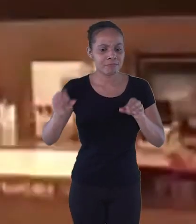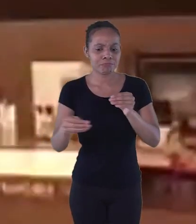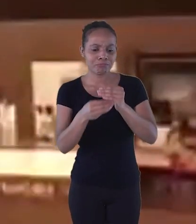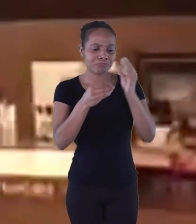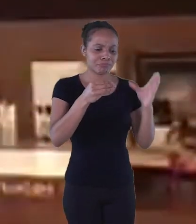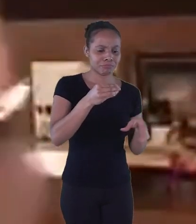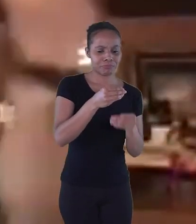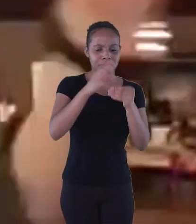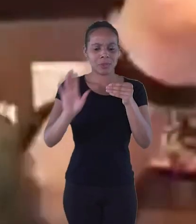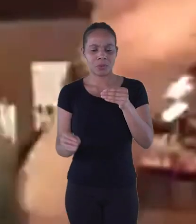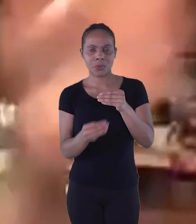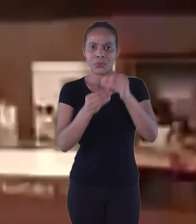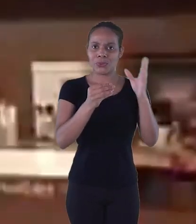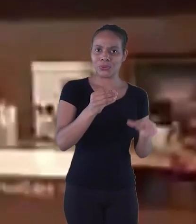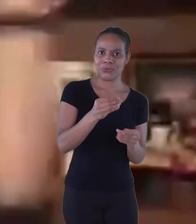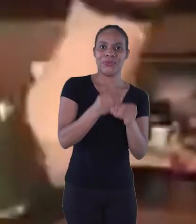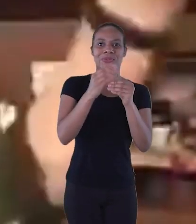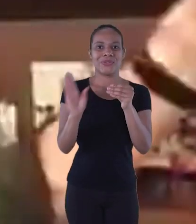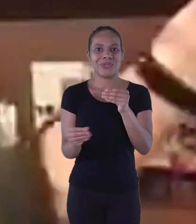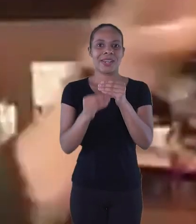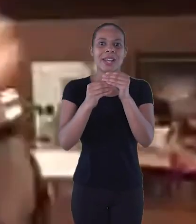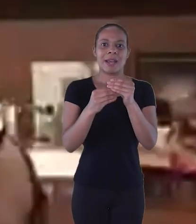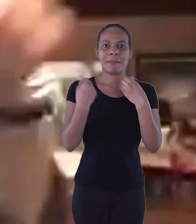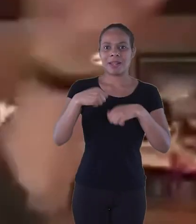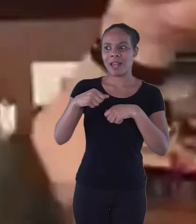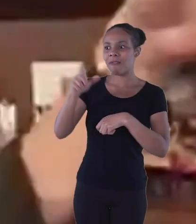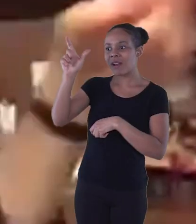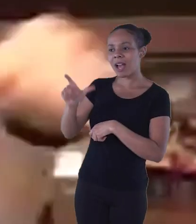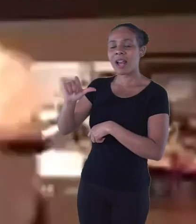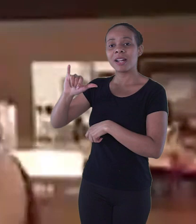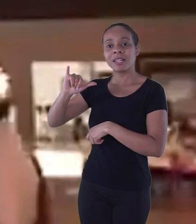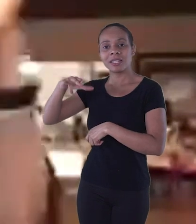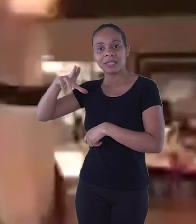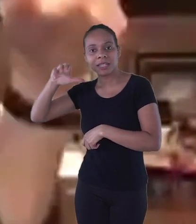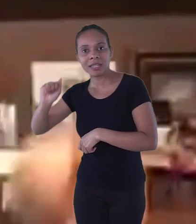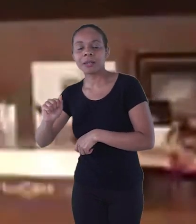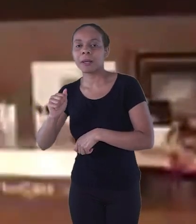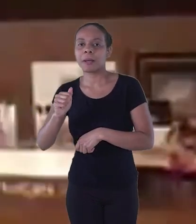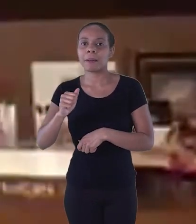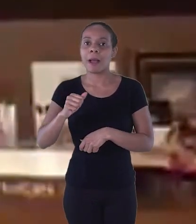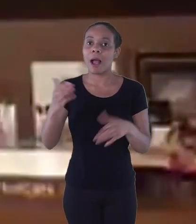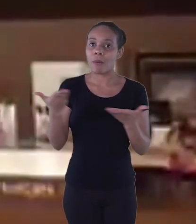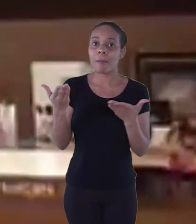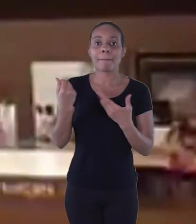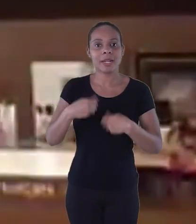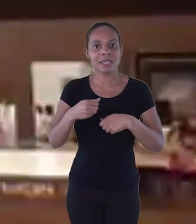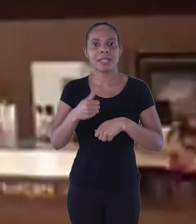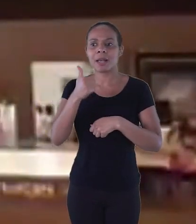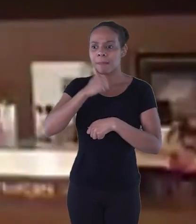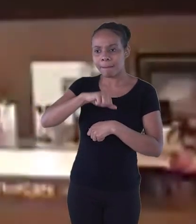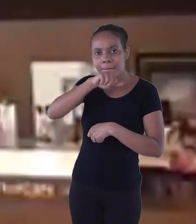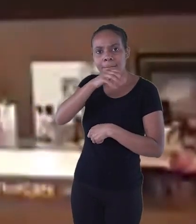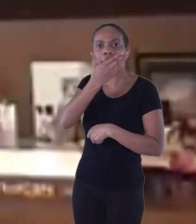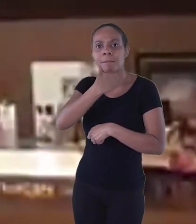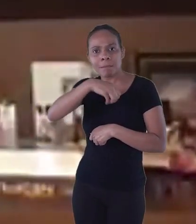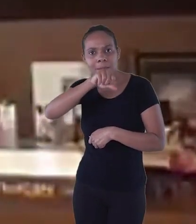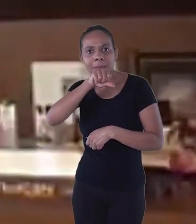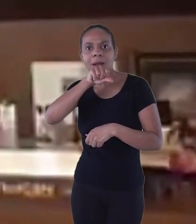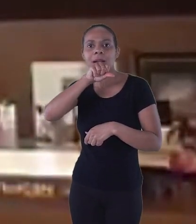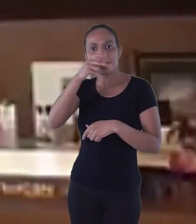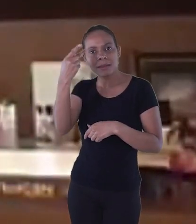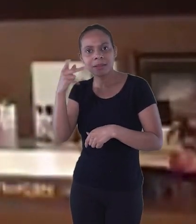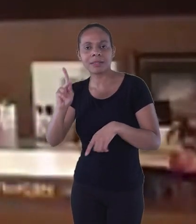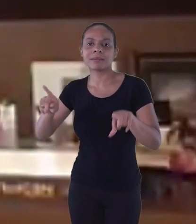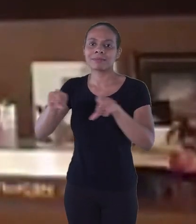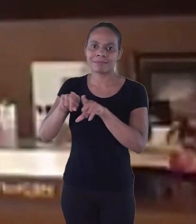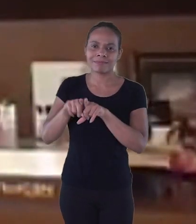Lima Barreto, a mãe do Lima e o pai, então tinha que ajudar o leitor a fazer essas pontes, né? Então, foi uma trabalheira. Mas